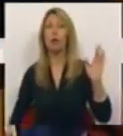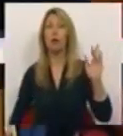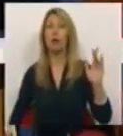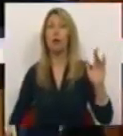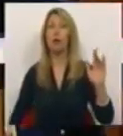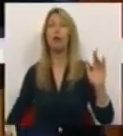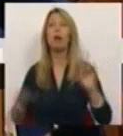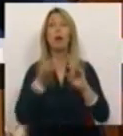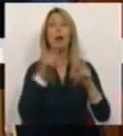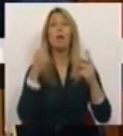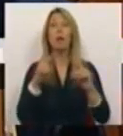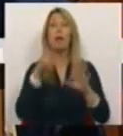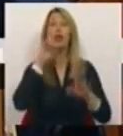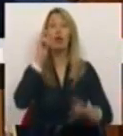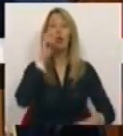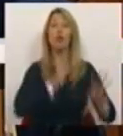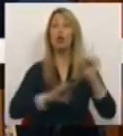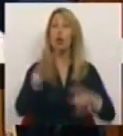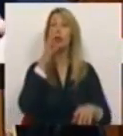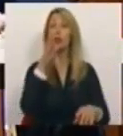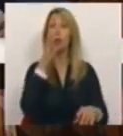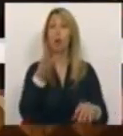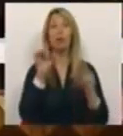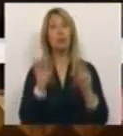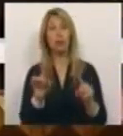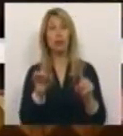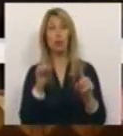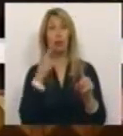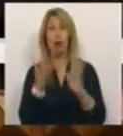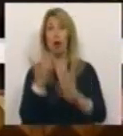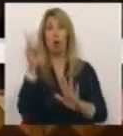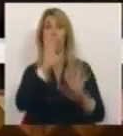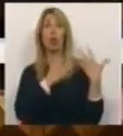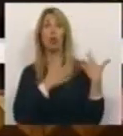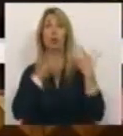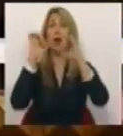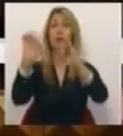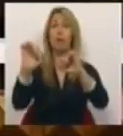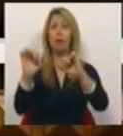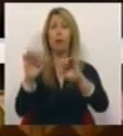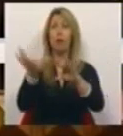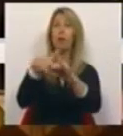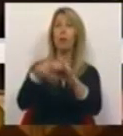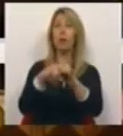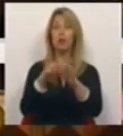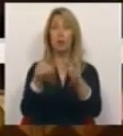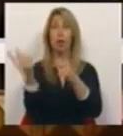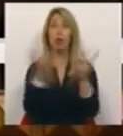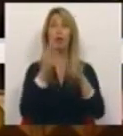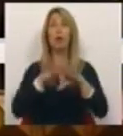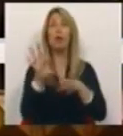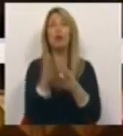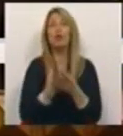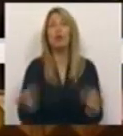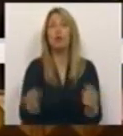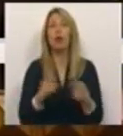CDS. Mas, senhoras e senhores deputados, isso não vos responsabiliza de virem à discussão relativamente à solução para o problema.